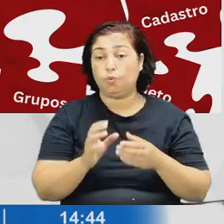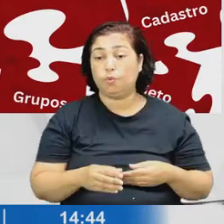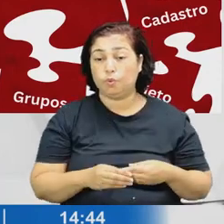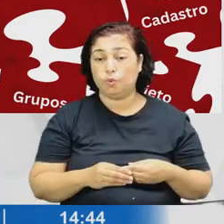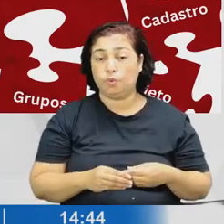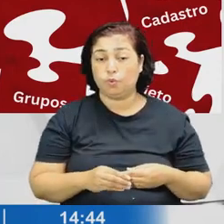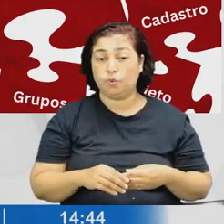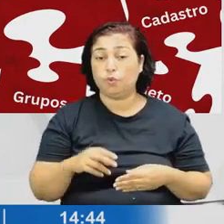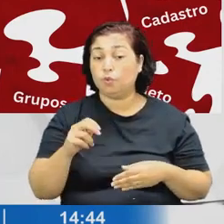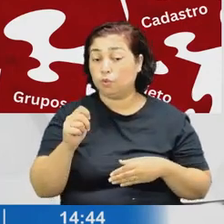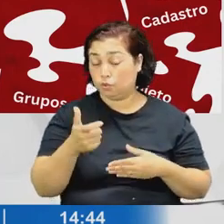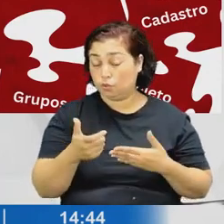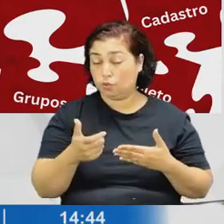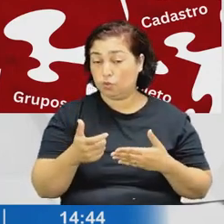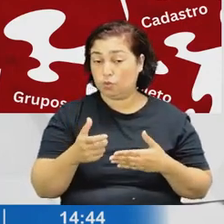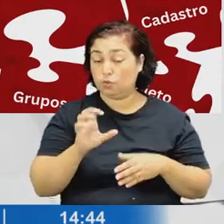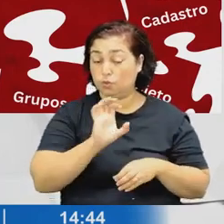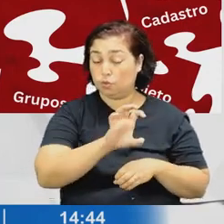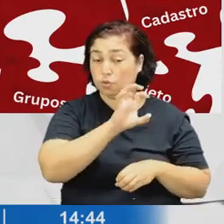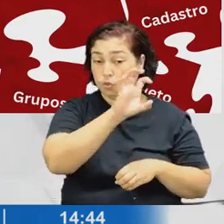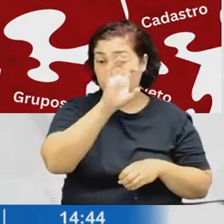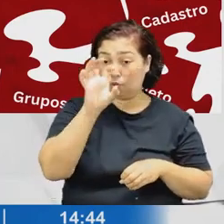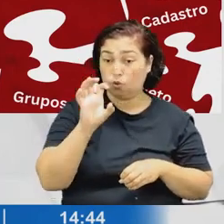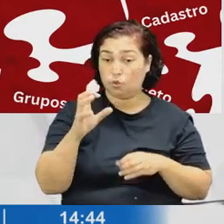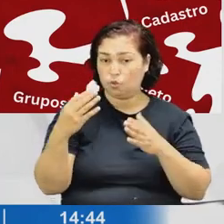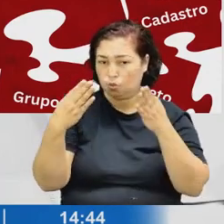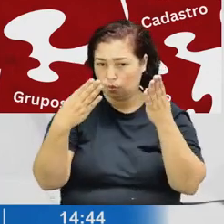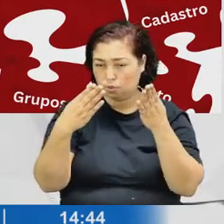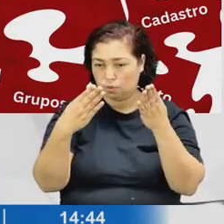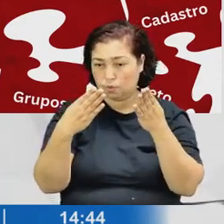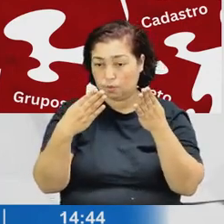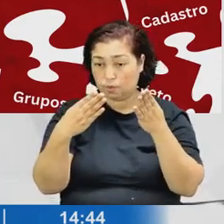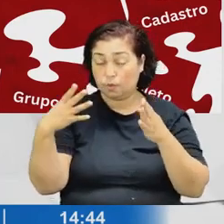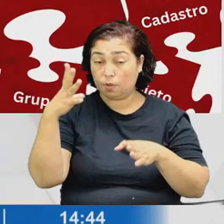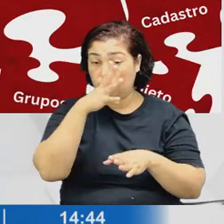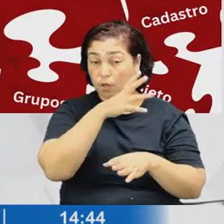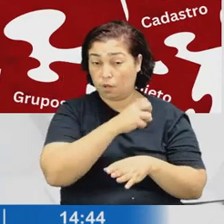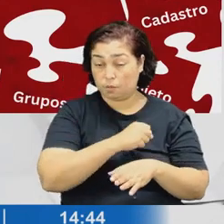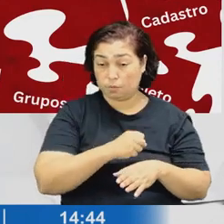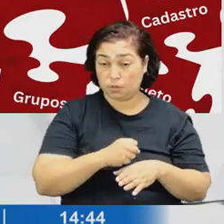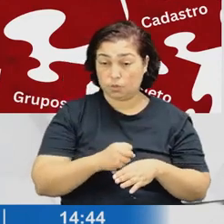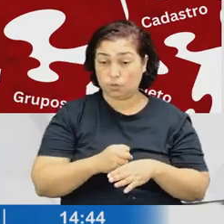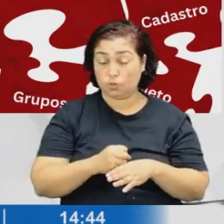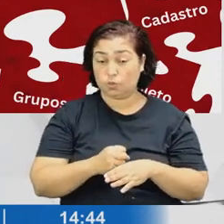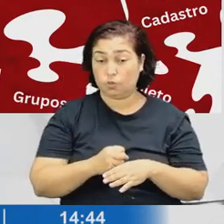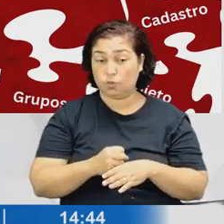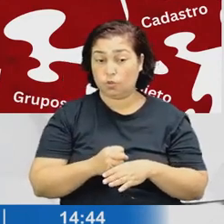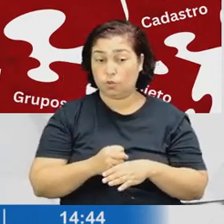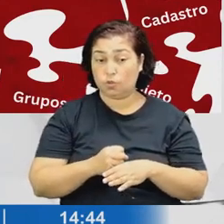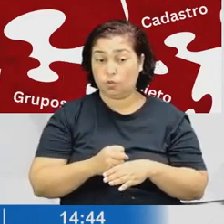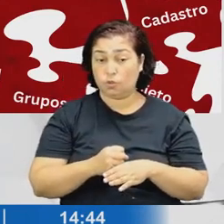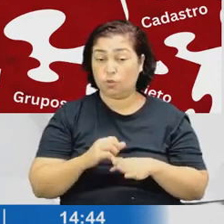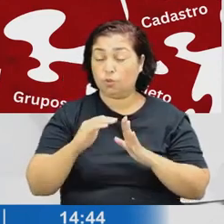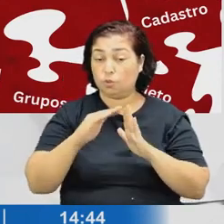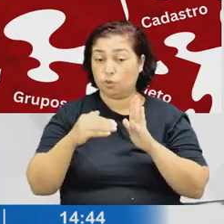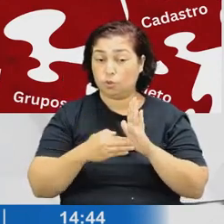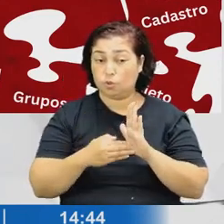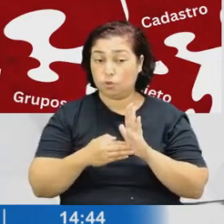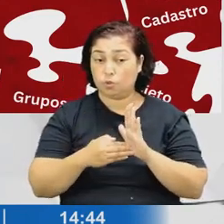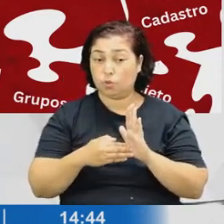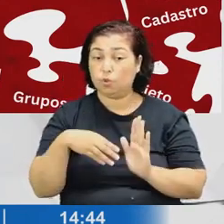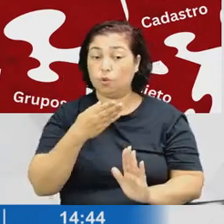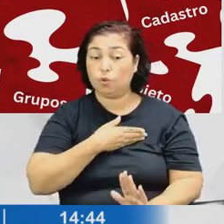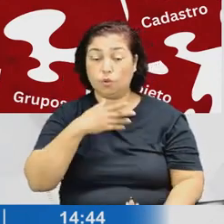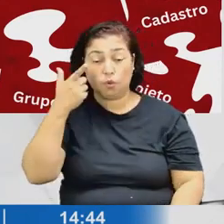se você constrói você quebra-cabeça mais rápido e com todas as peças e o seu colega não consegue